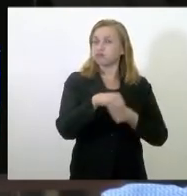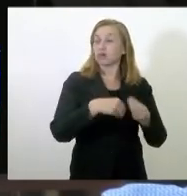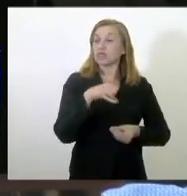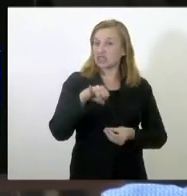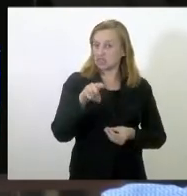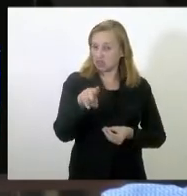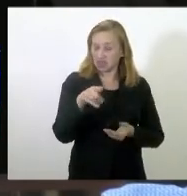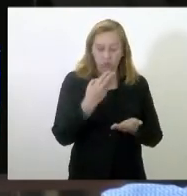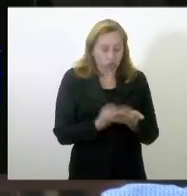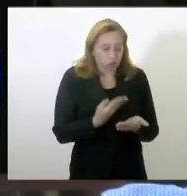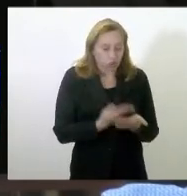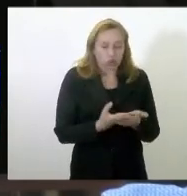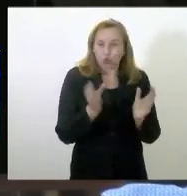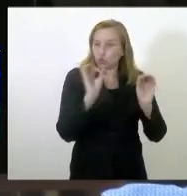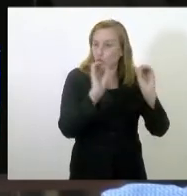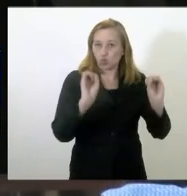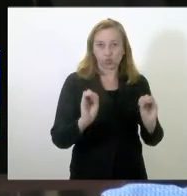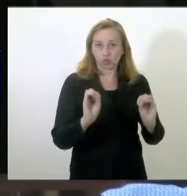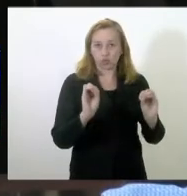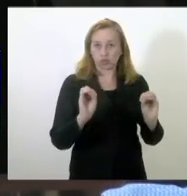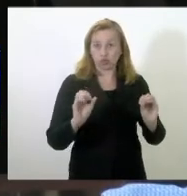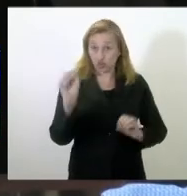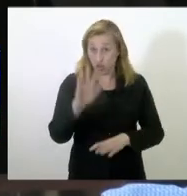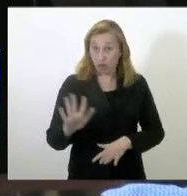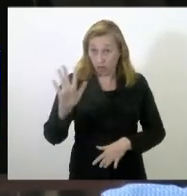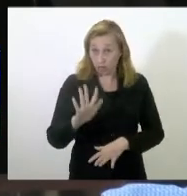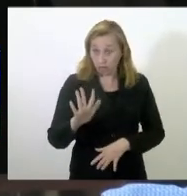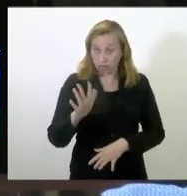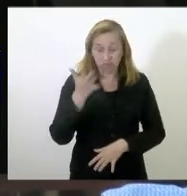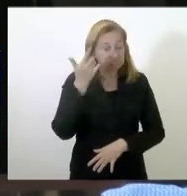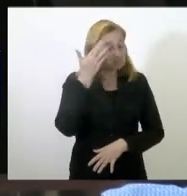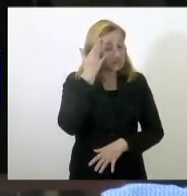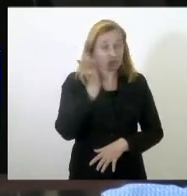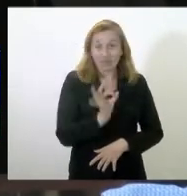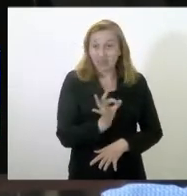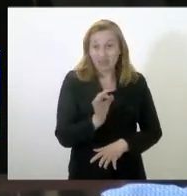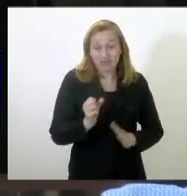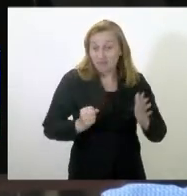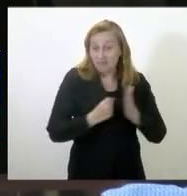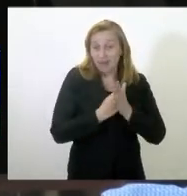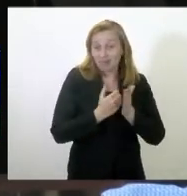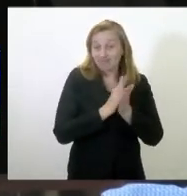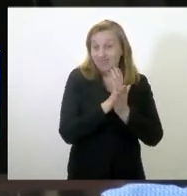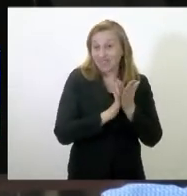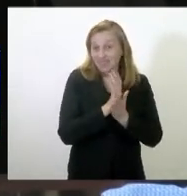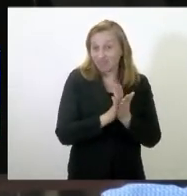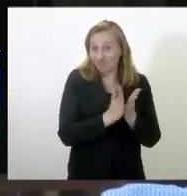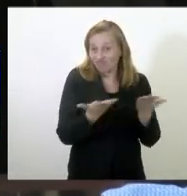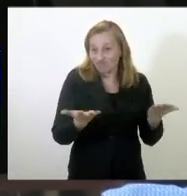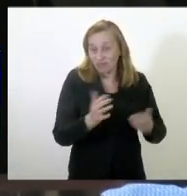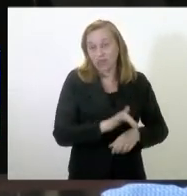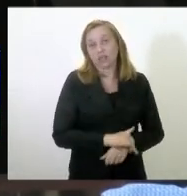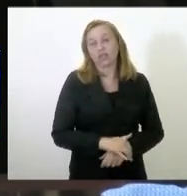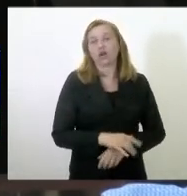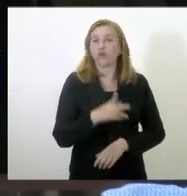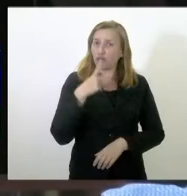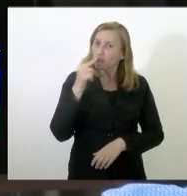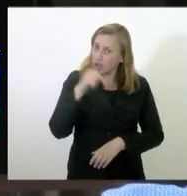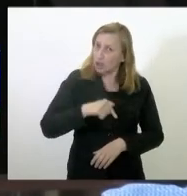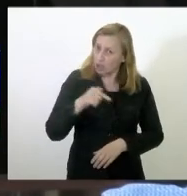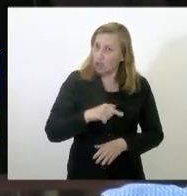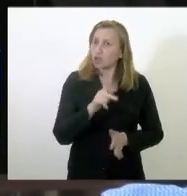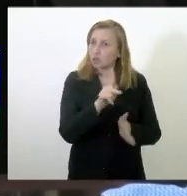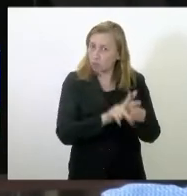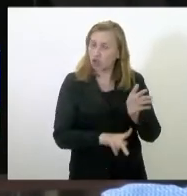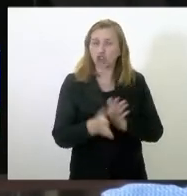cadeia produtiva como um todo, você não sabe fazer impacto nenhum. Eu afirmei aqui no